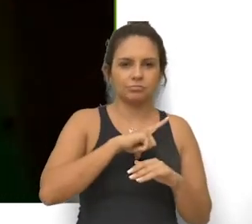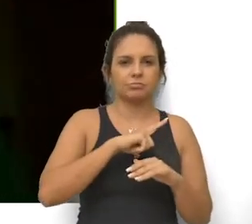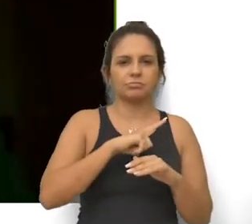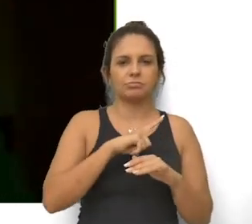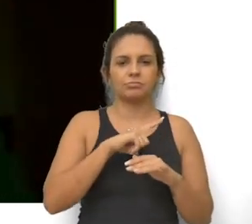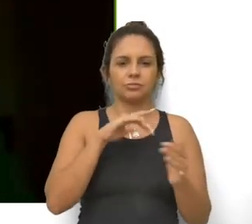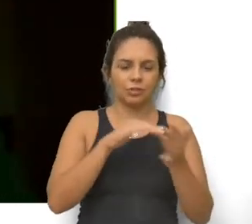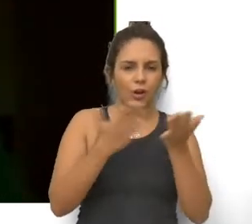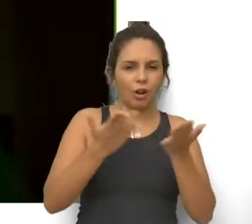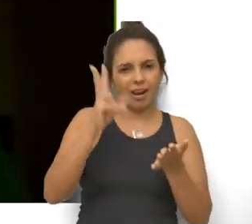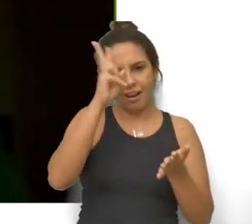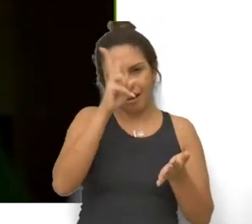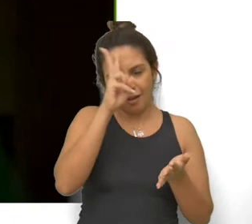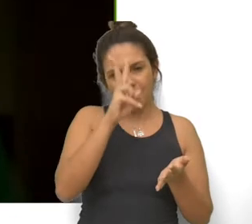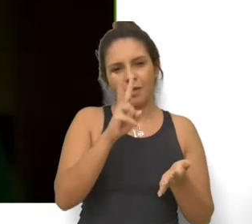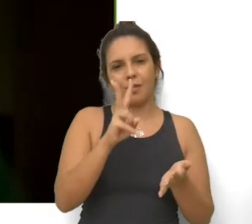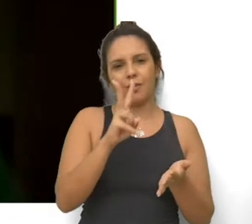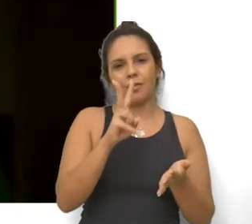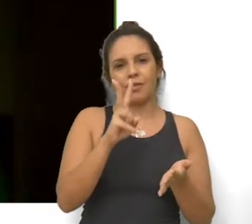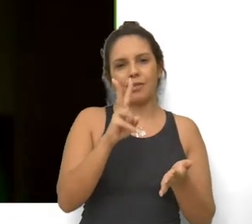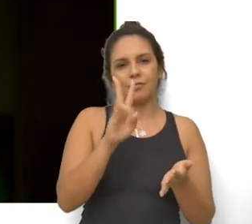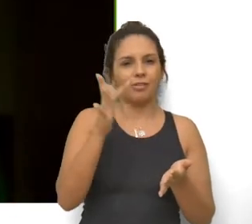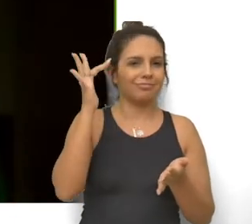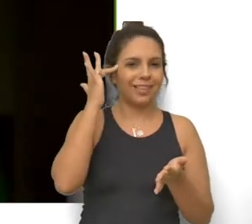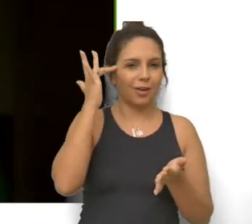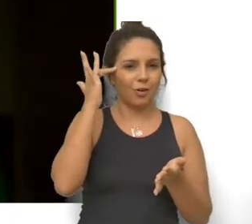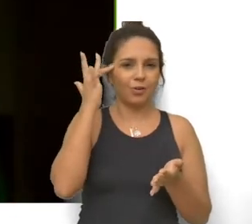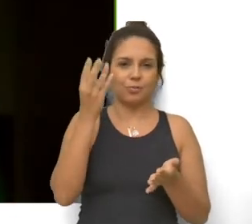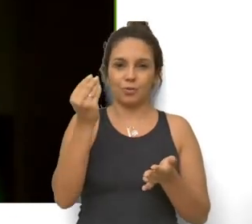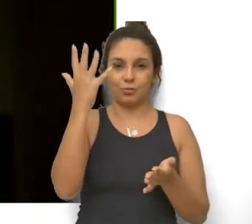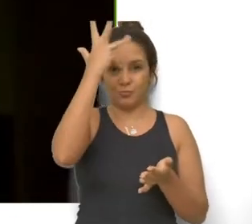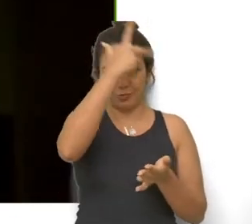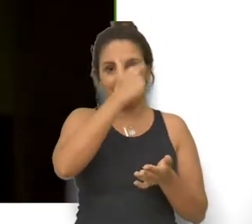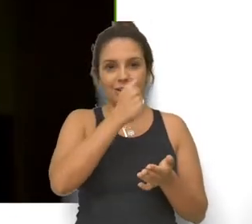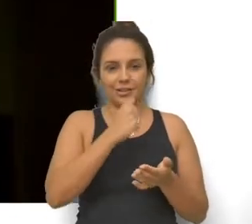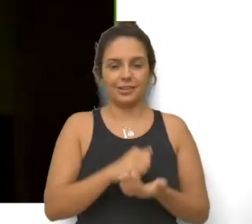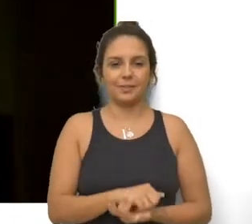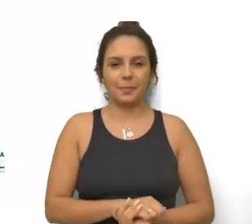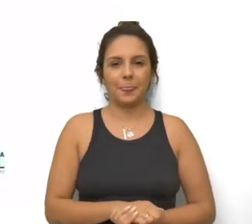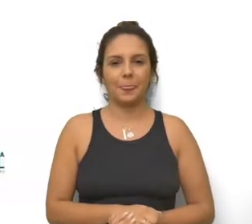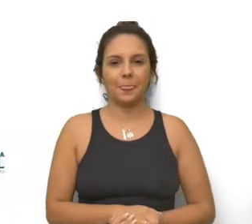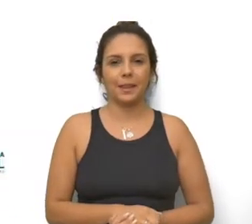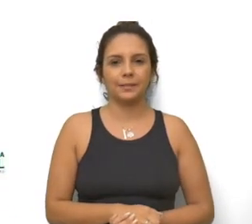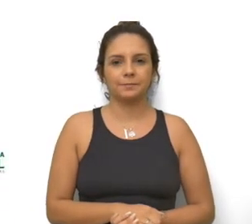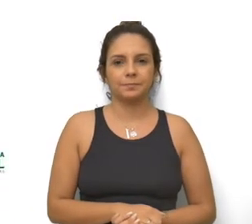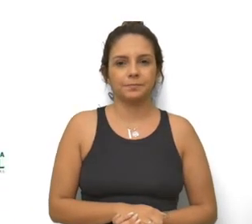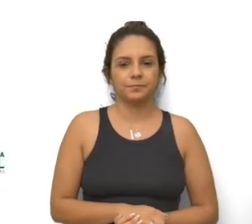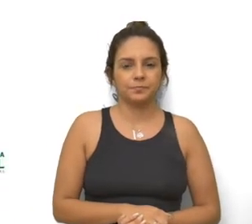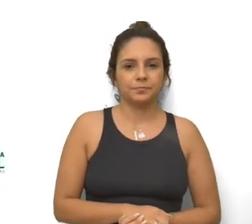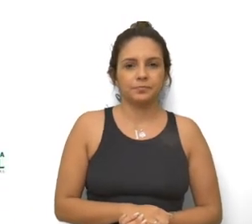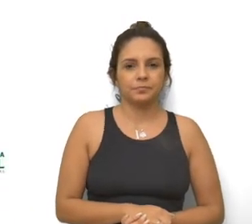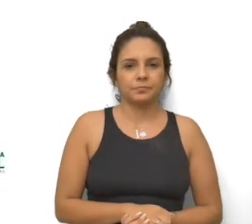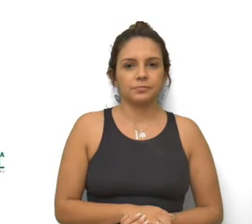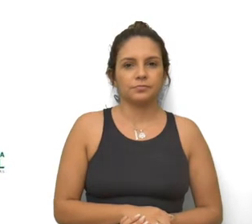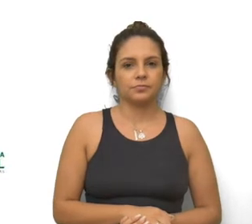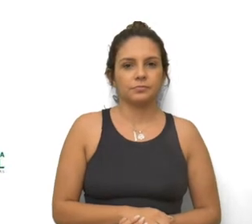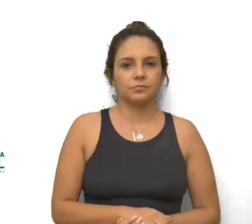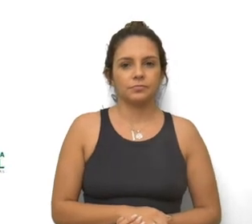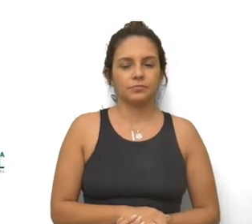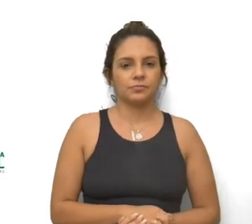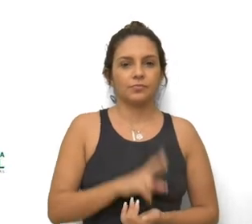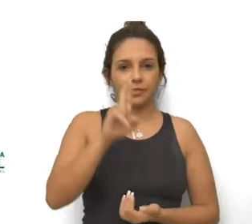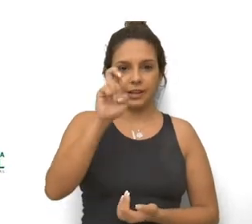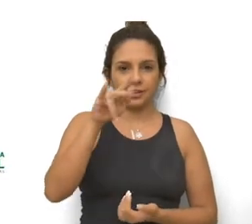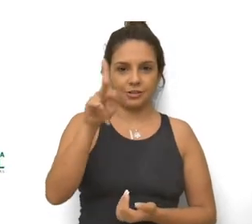até hoje eu me lembro, assim, quase que decor, de tão bonitas que são. Regina, Então, você pode falar alguns trechos